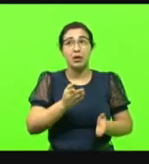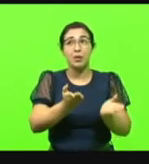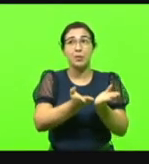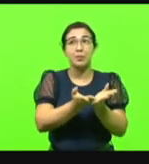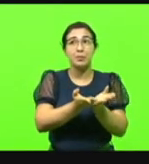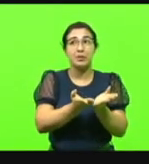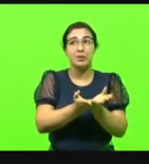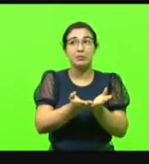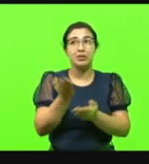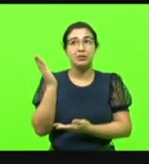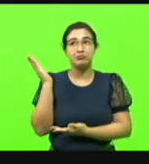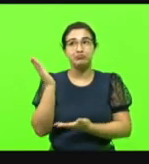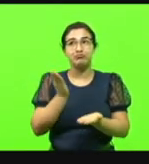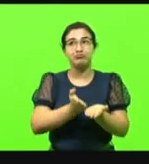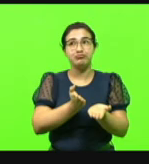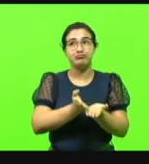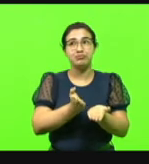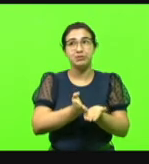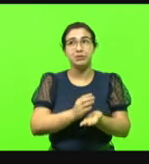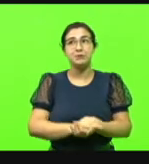Bíblia.